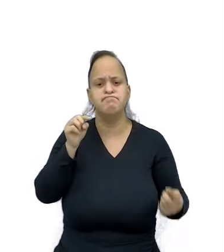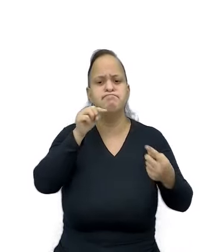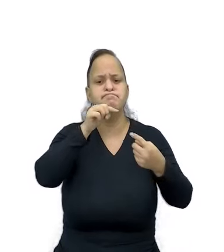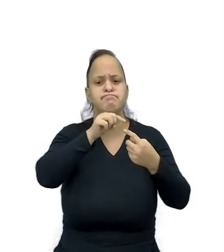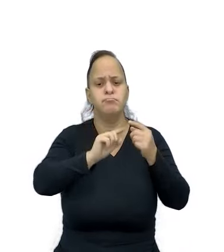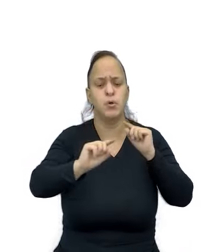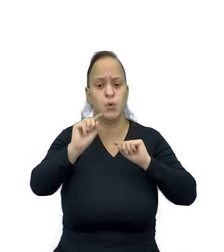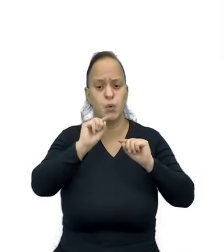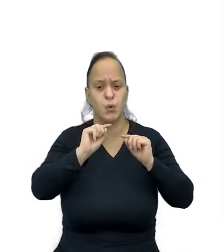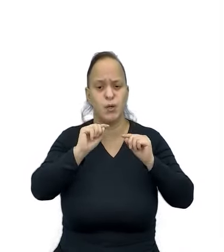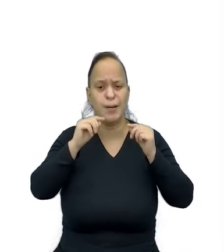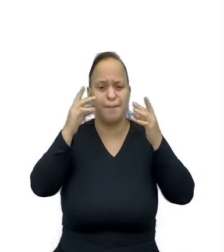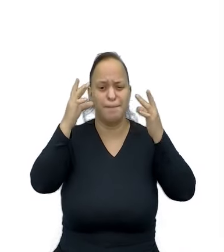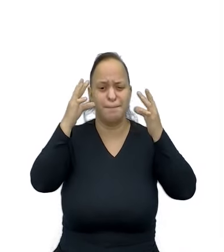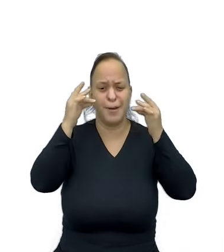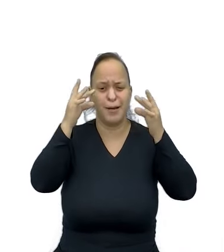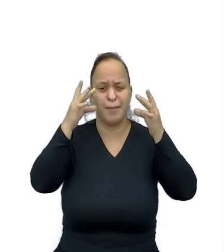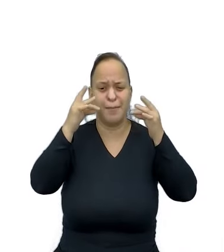analisar aspectos da